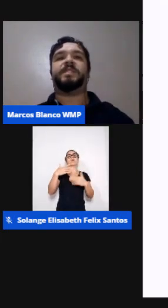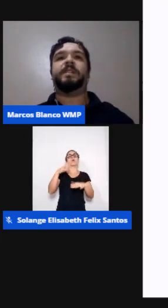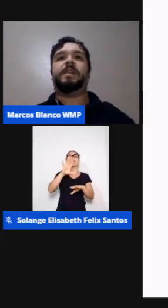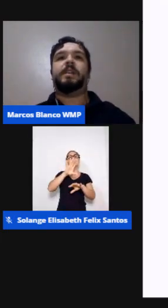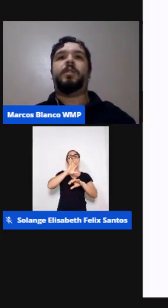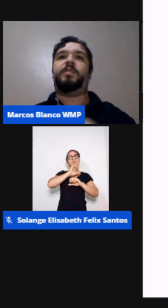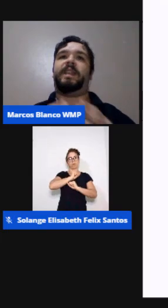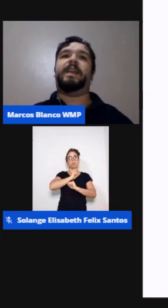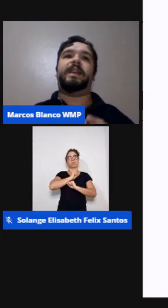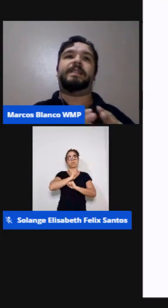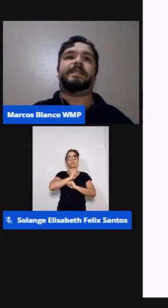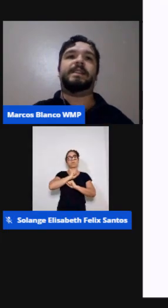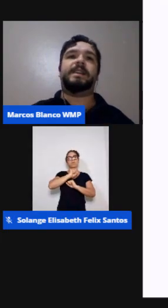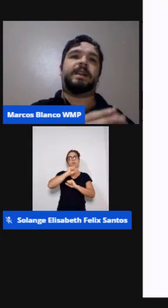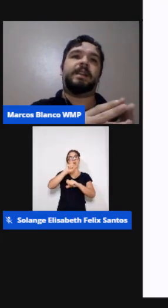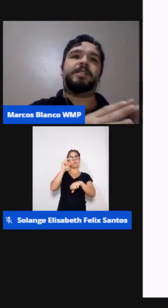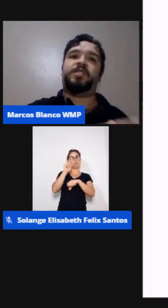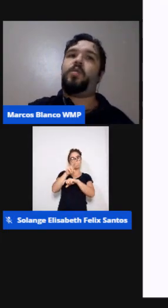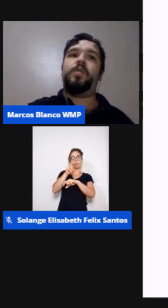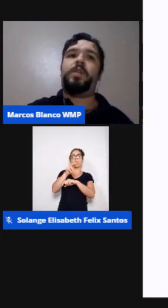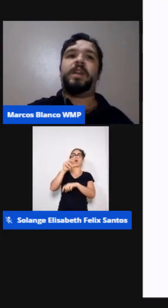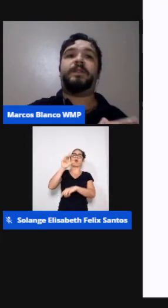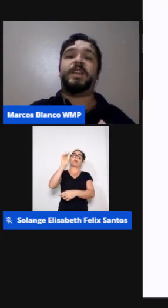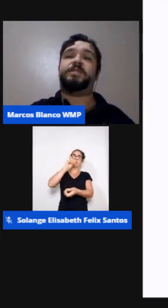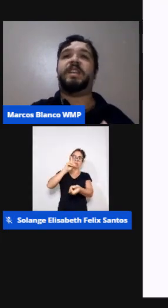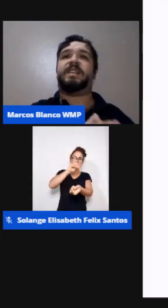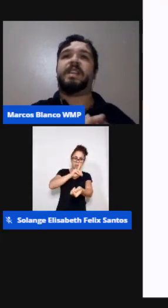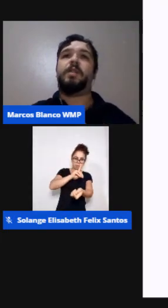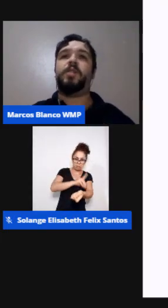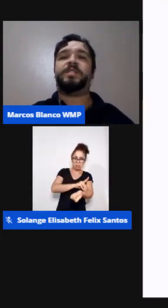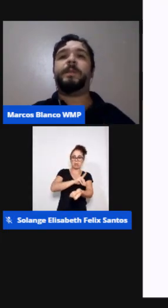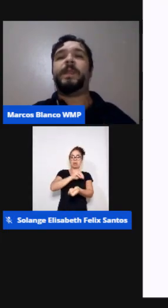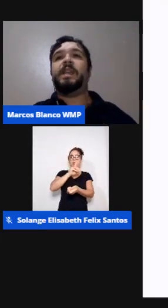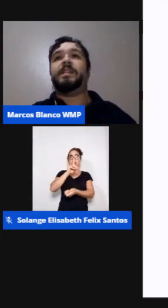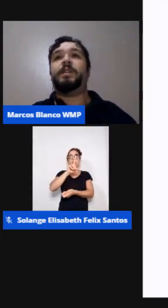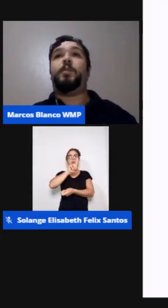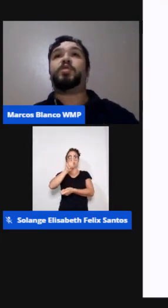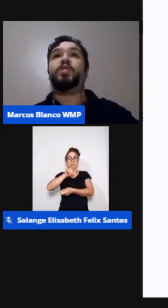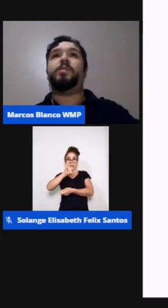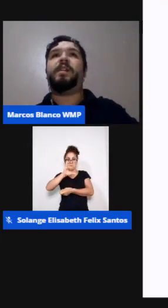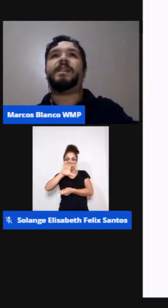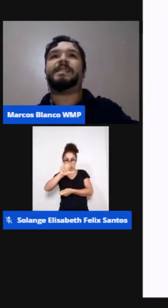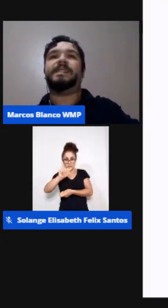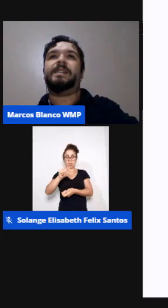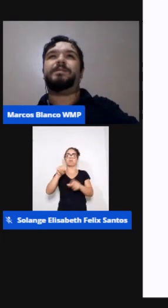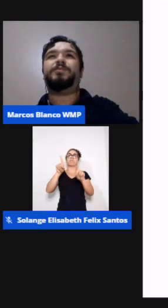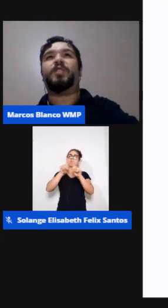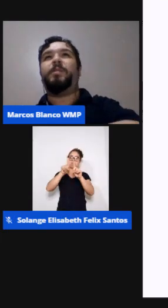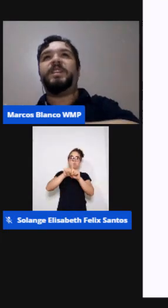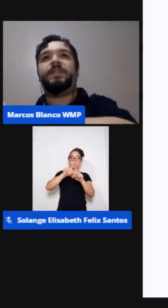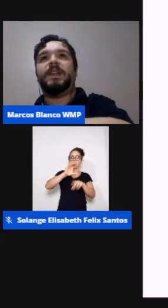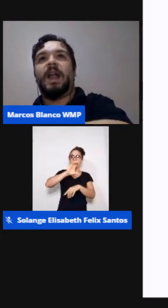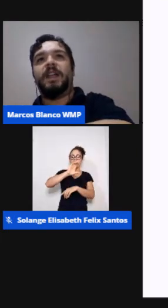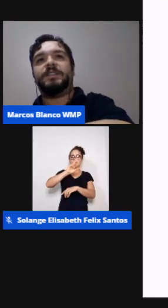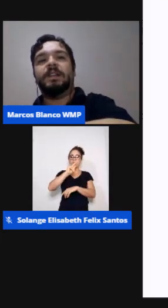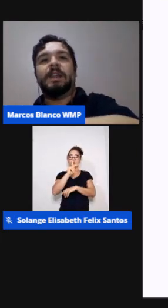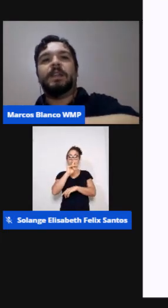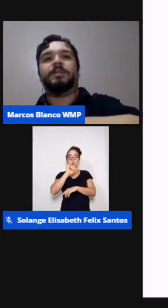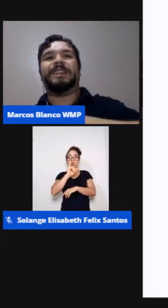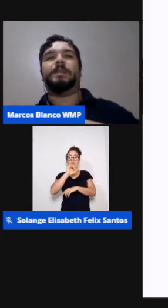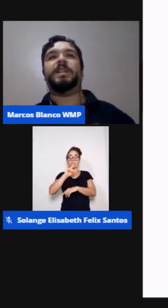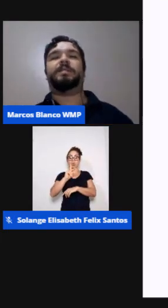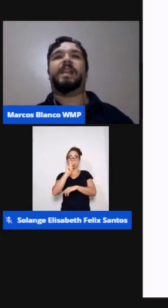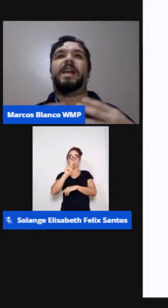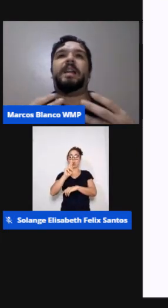Aedes aegypti, como dengue, zika e chikungunya, infelizmente até hoje não possuem uma vacina totalmente